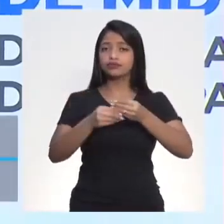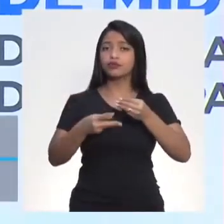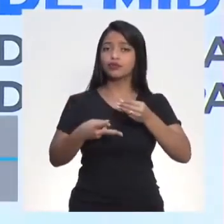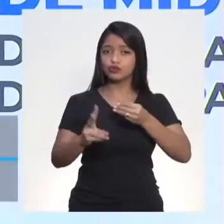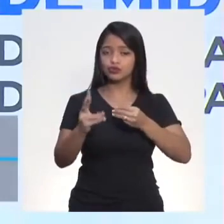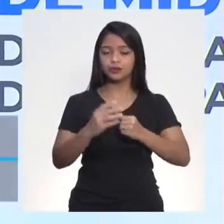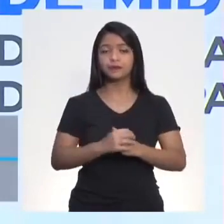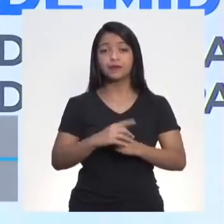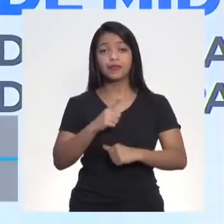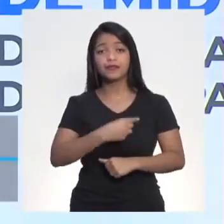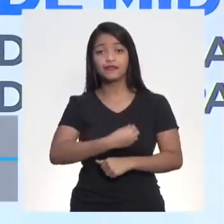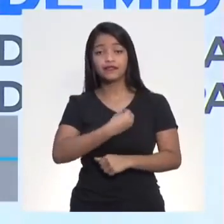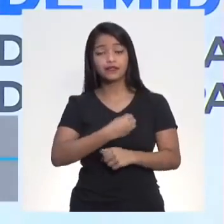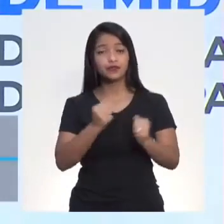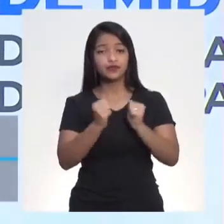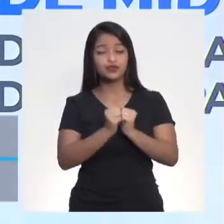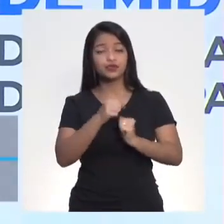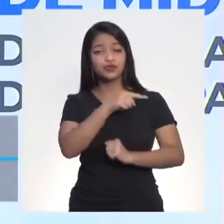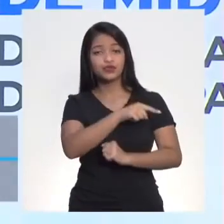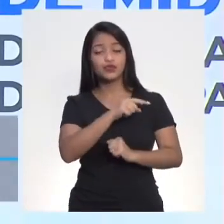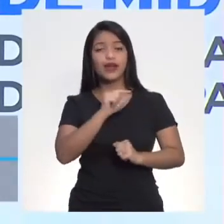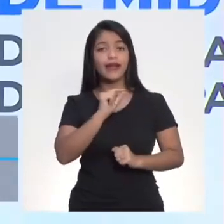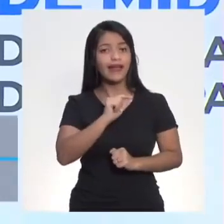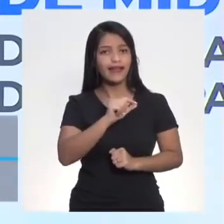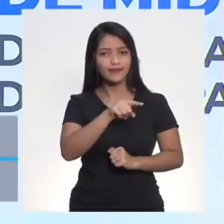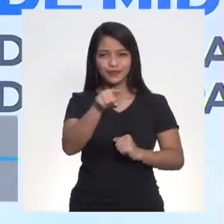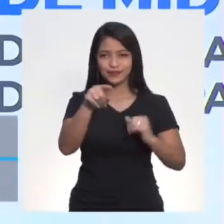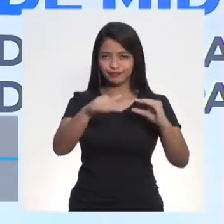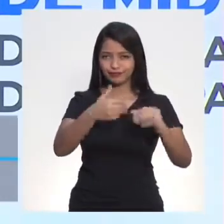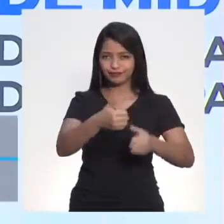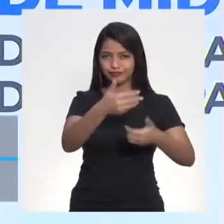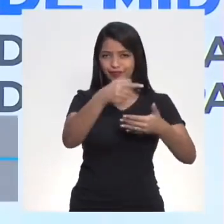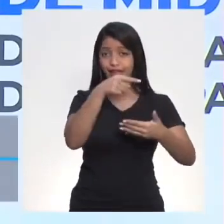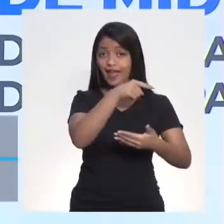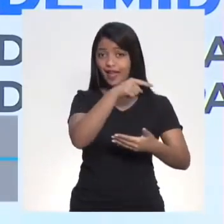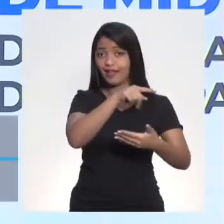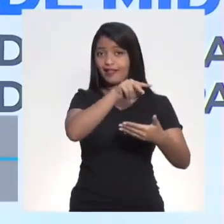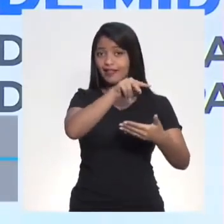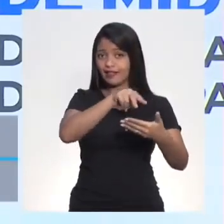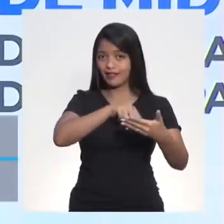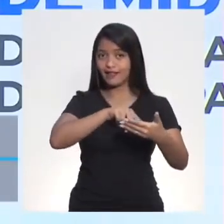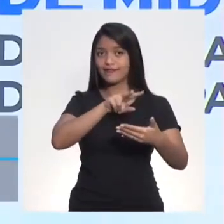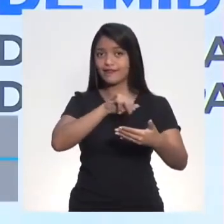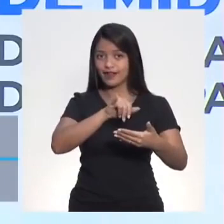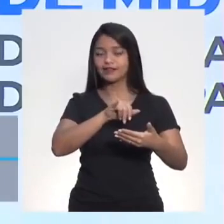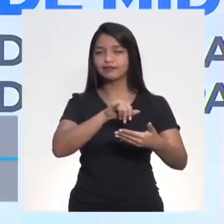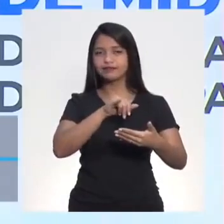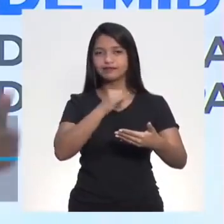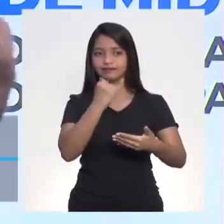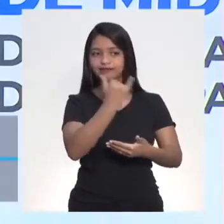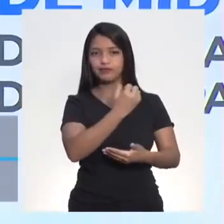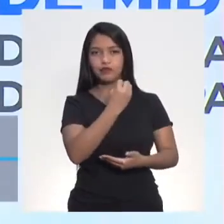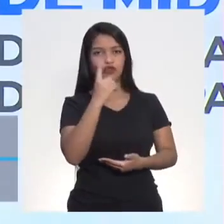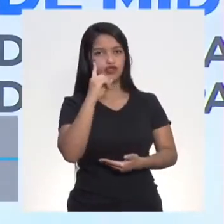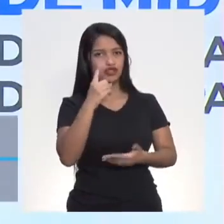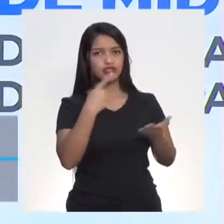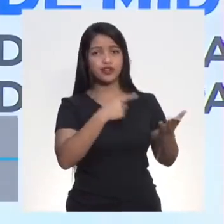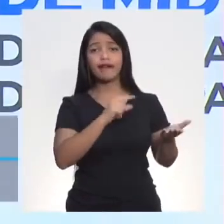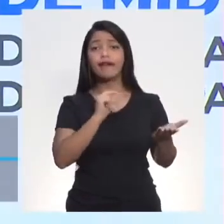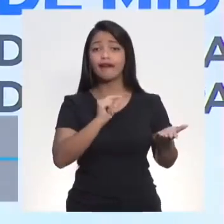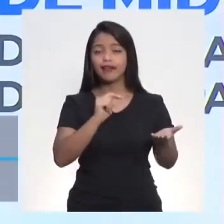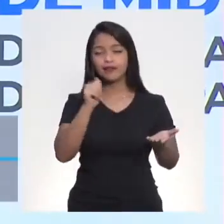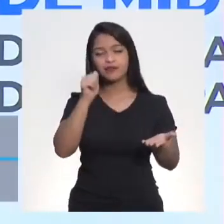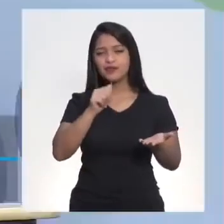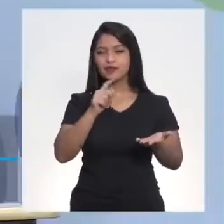porta-voz de vocês no chat, colocar o que vocês estão comentando, né? O que vocês estão dizendo, claro, dando aquele sempre bom dia a todos, professora